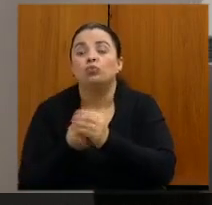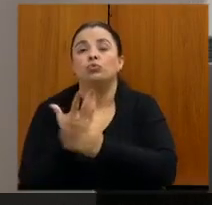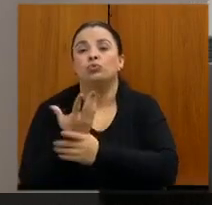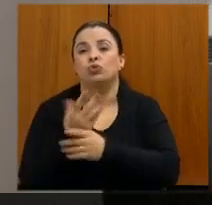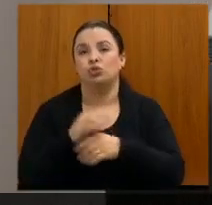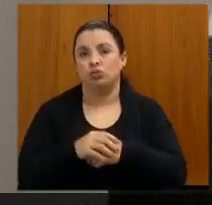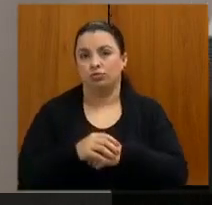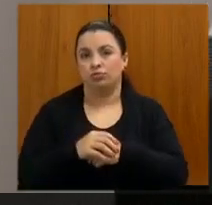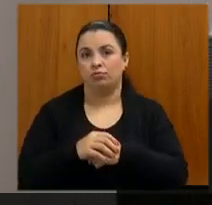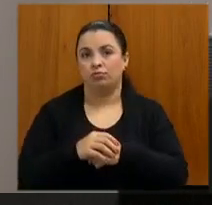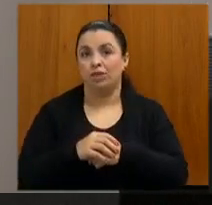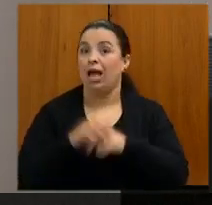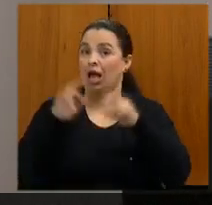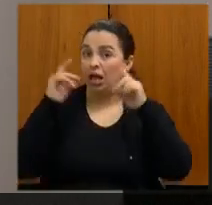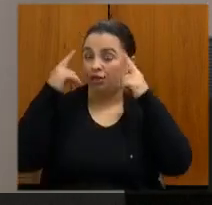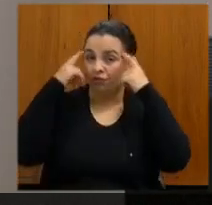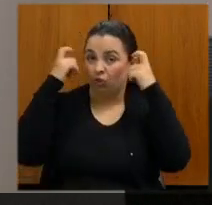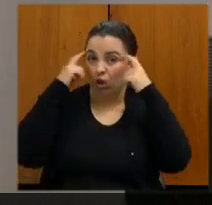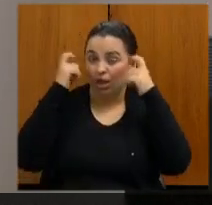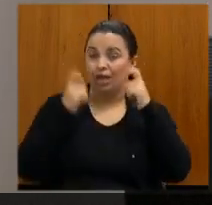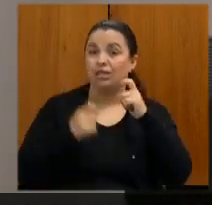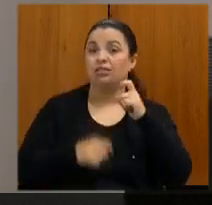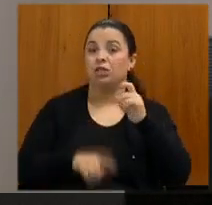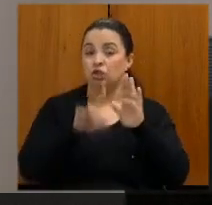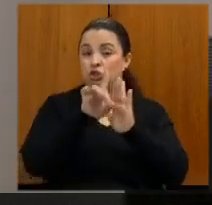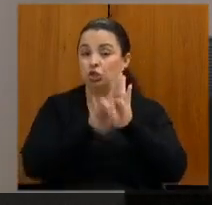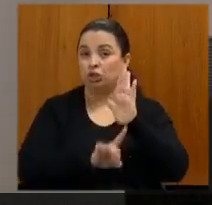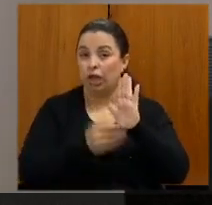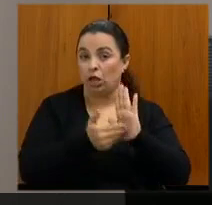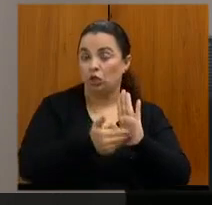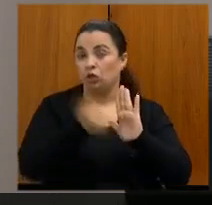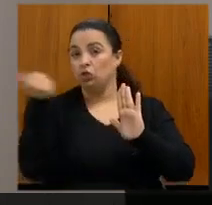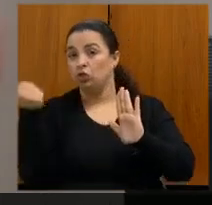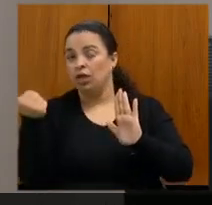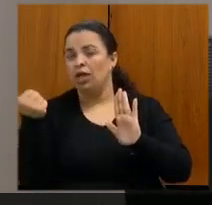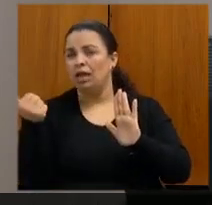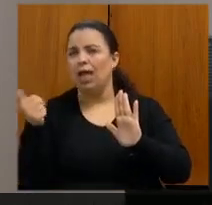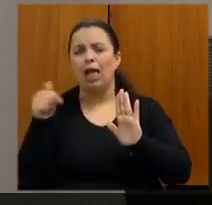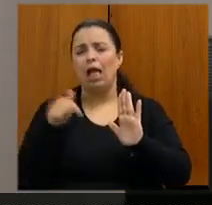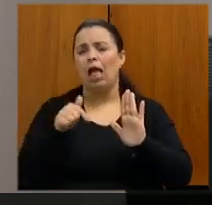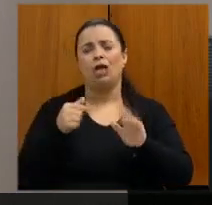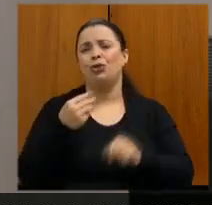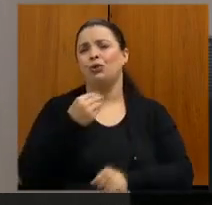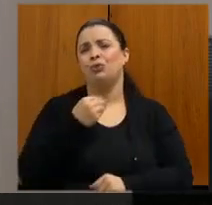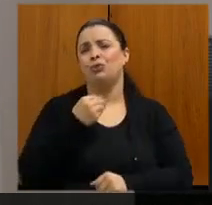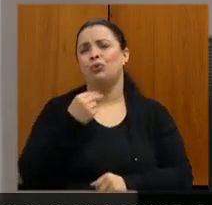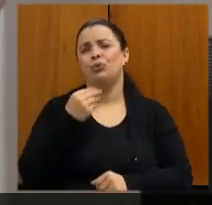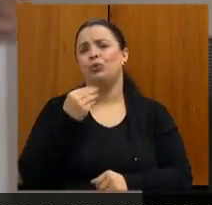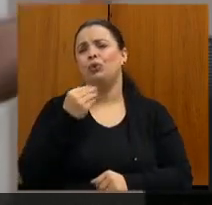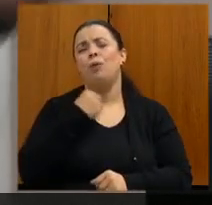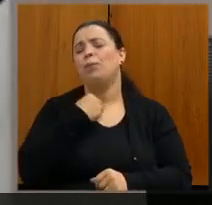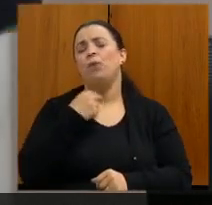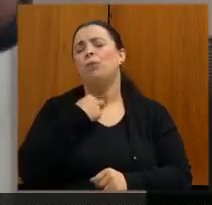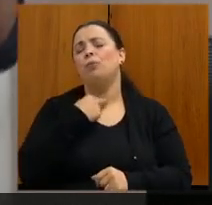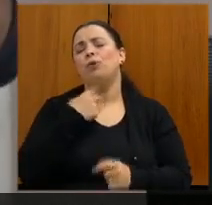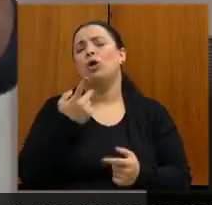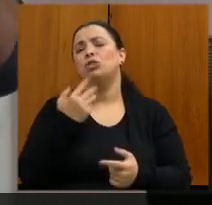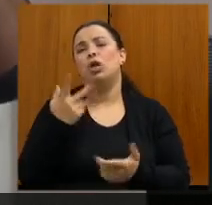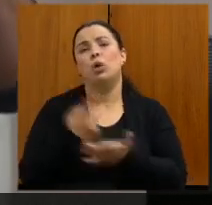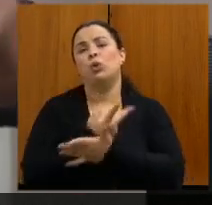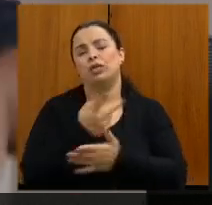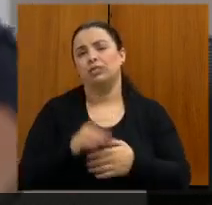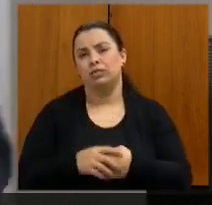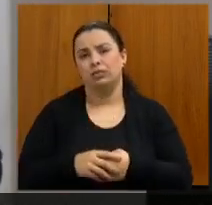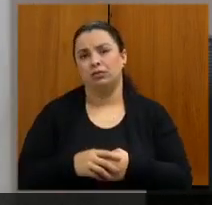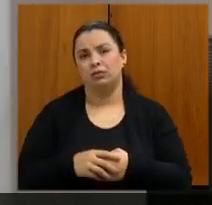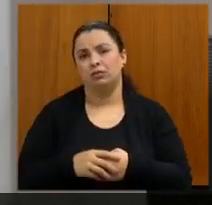e as violências e violações de direitos elas não poderiam estar sendo cometidas Então se chegou